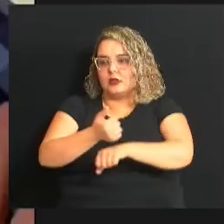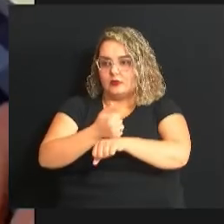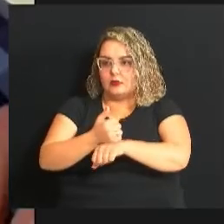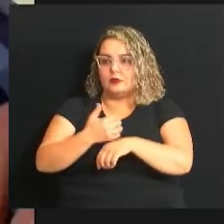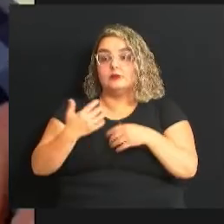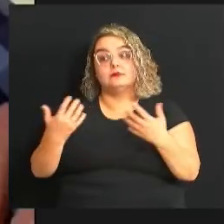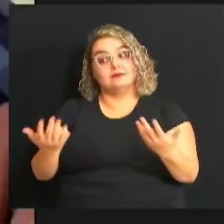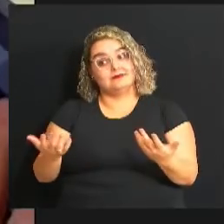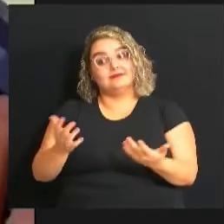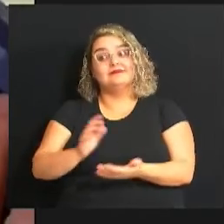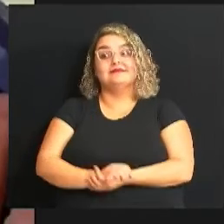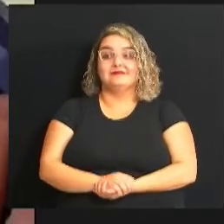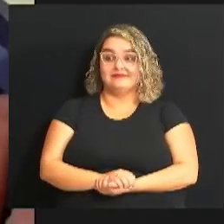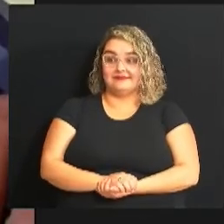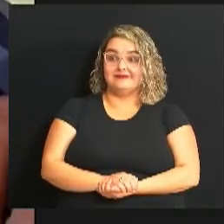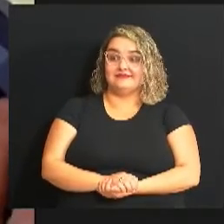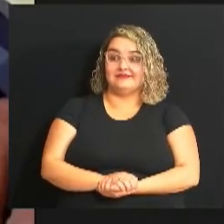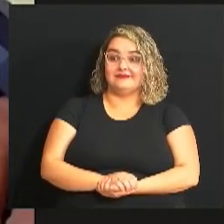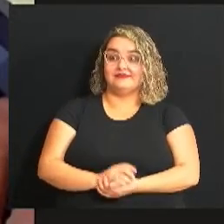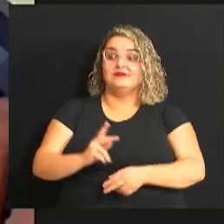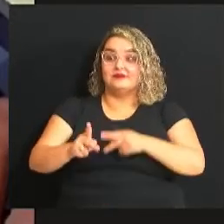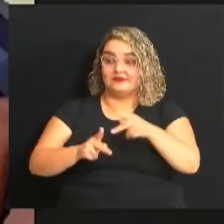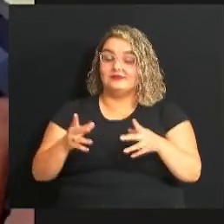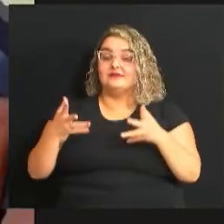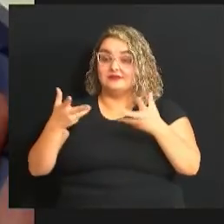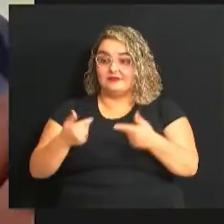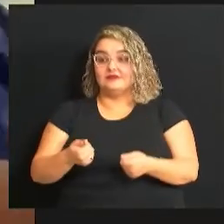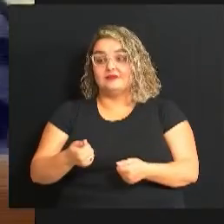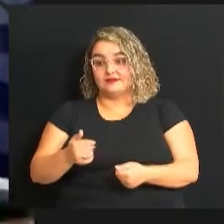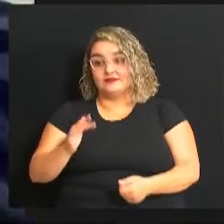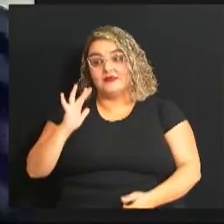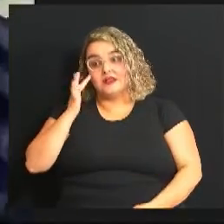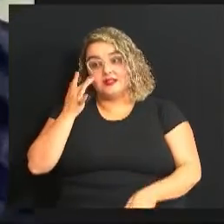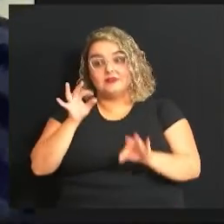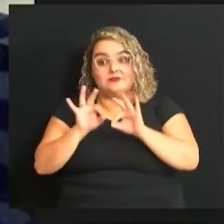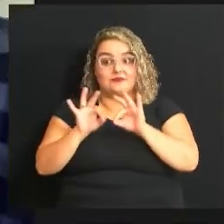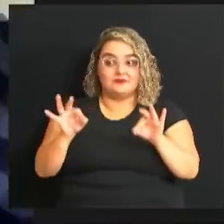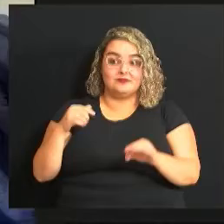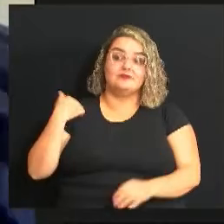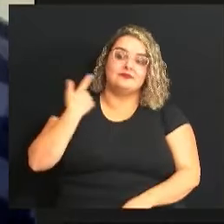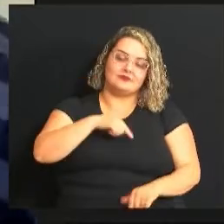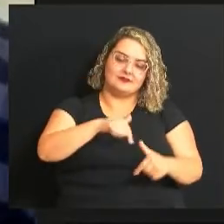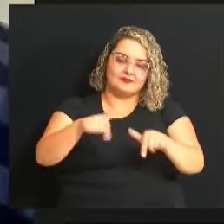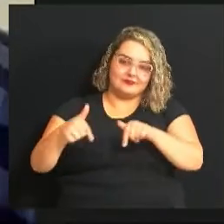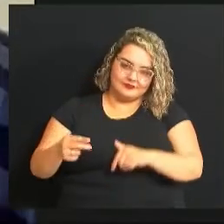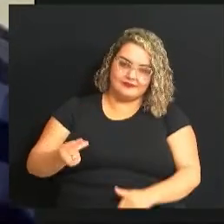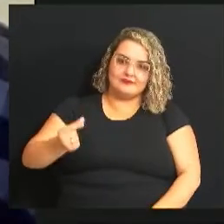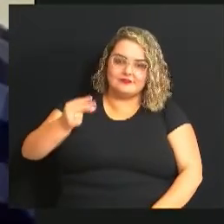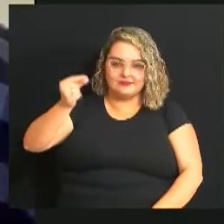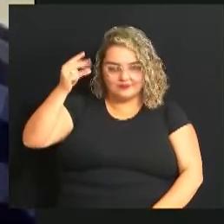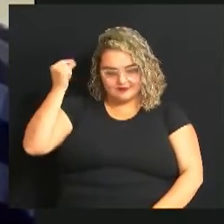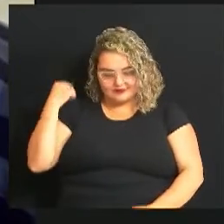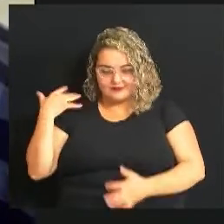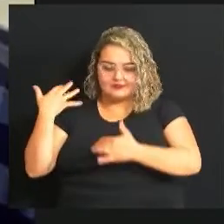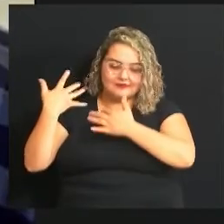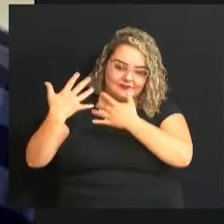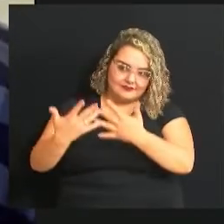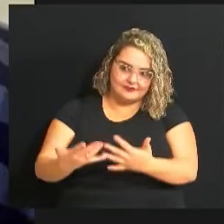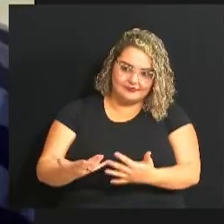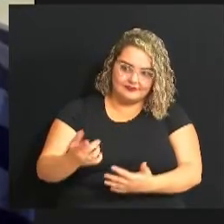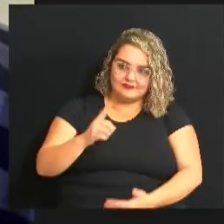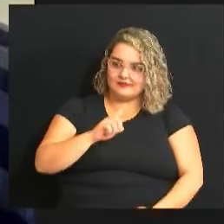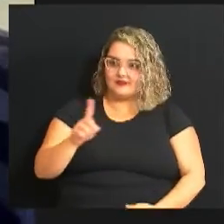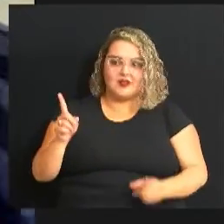Bom, para o público geral, talvez seja muito tênue. Para nós que trabalhamos com isso há muito tempo, não é de